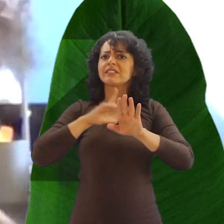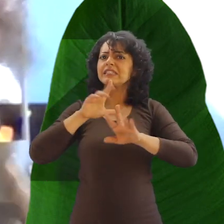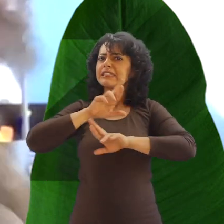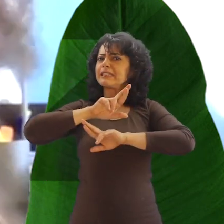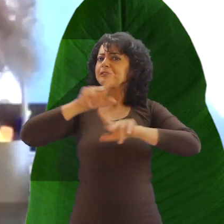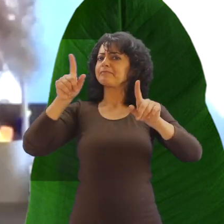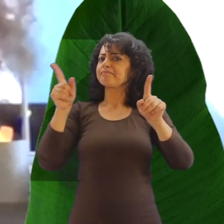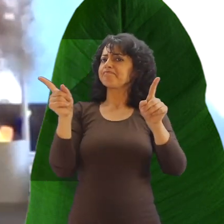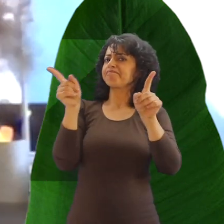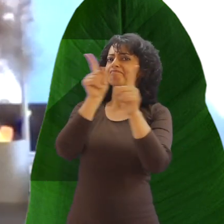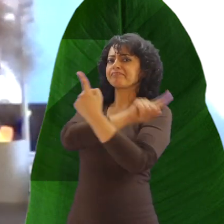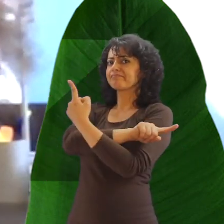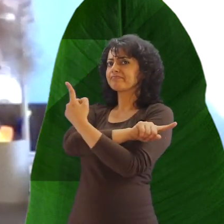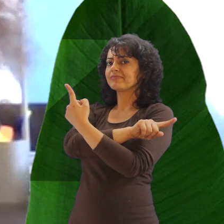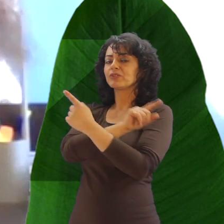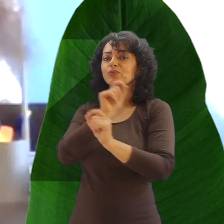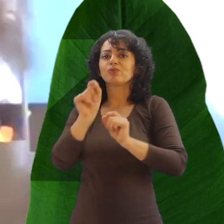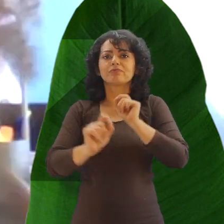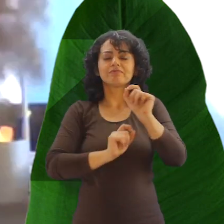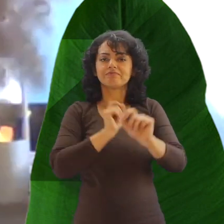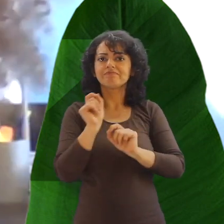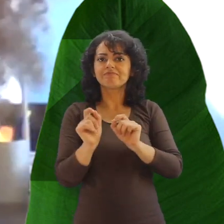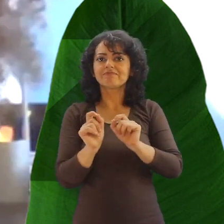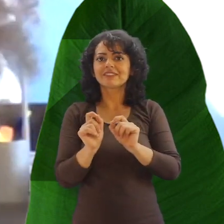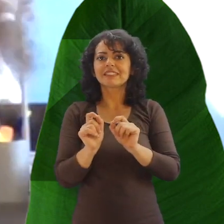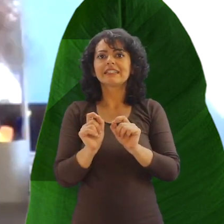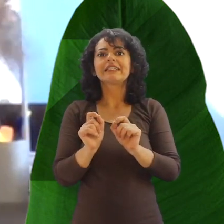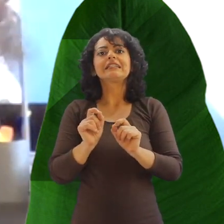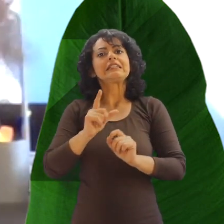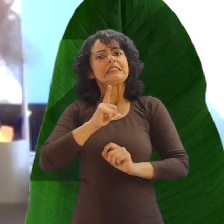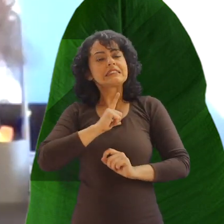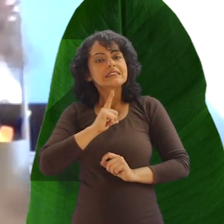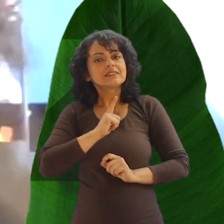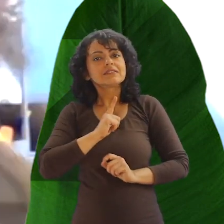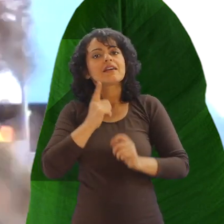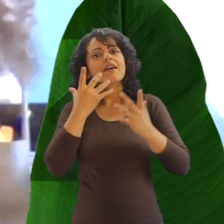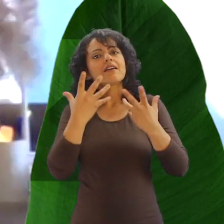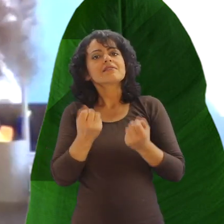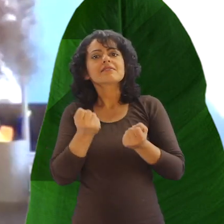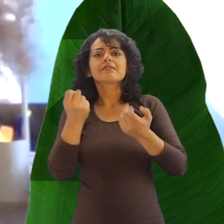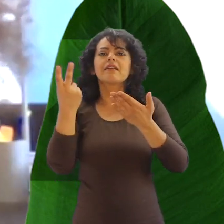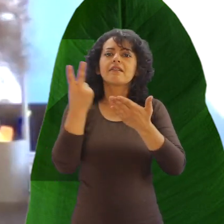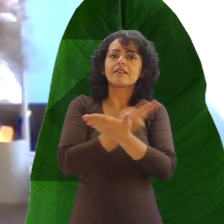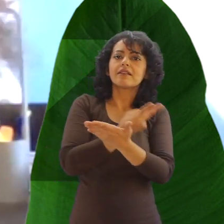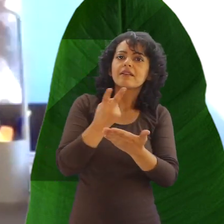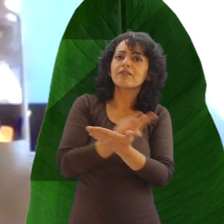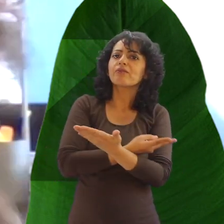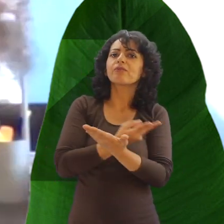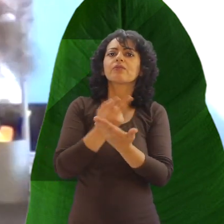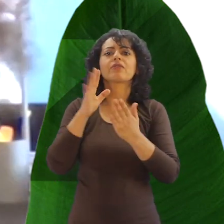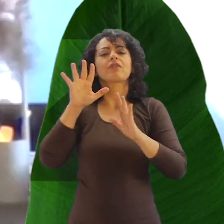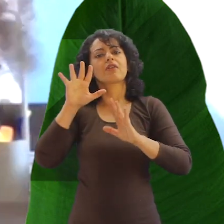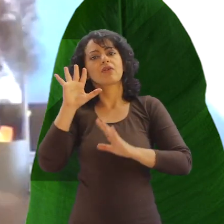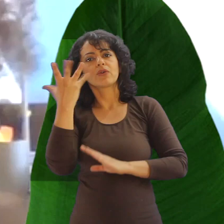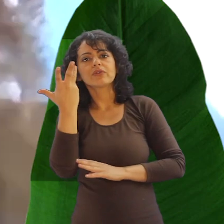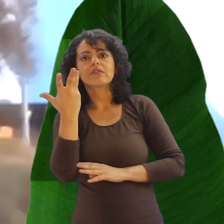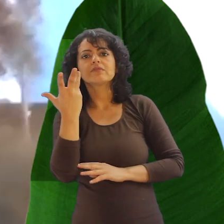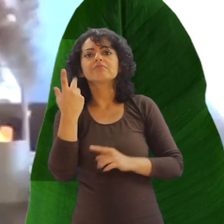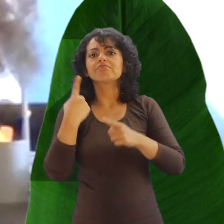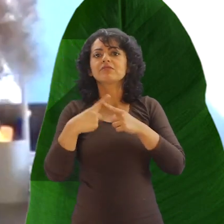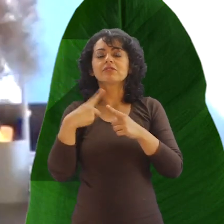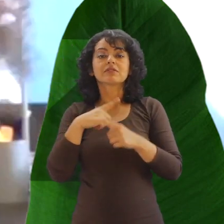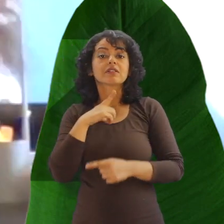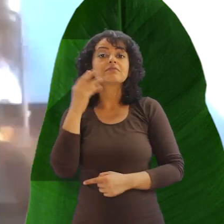Tem um espaço, de novo, do erro. Tem o espaço do experimento, da relação, daquilo